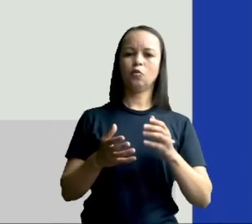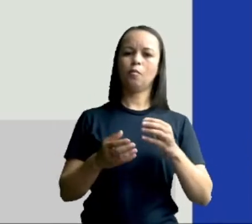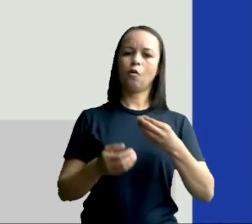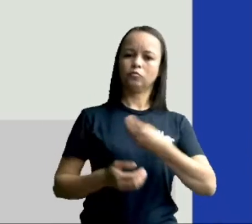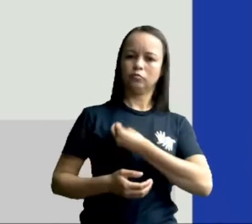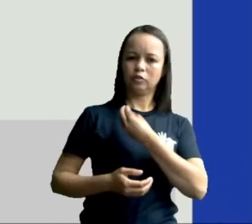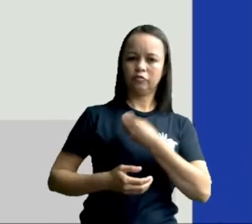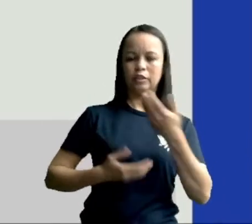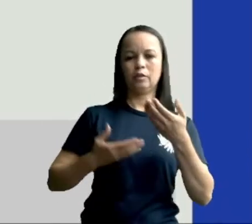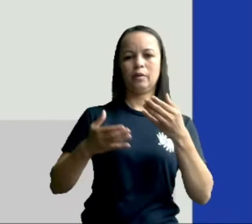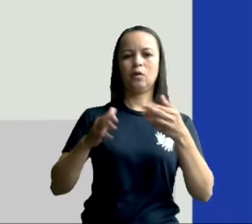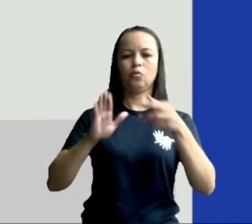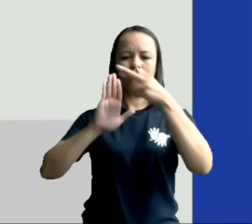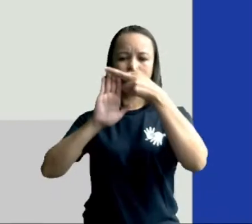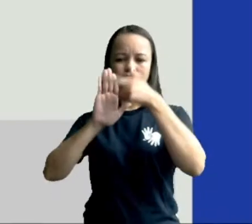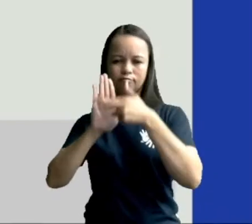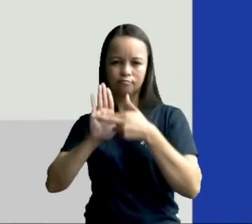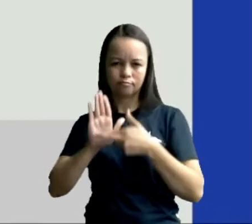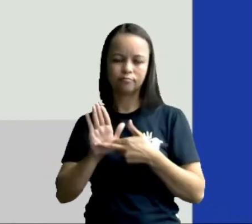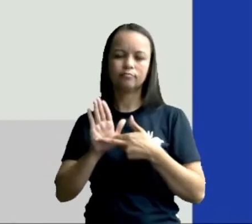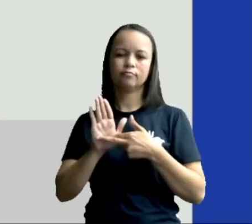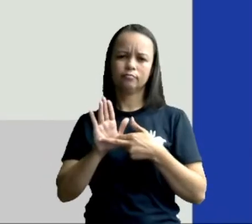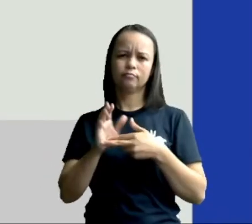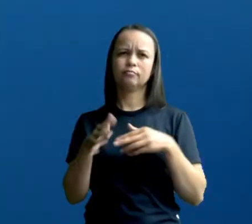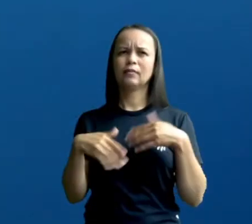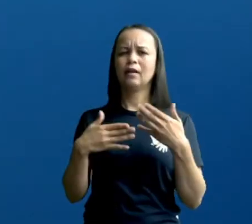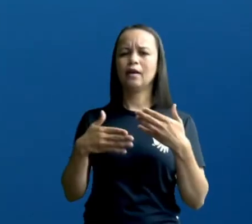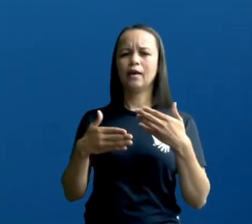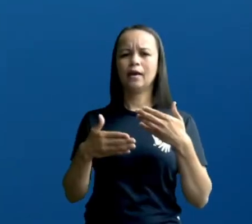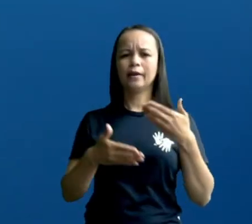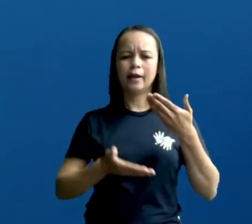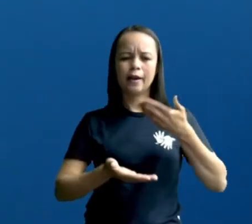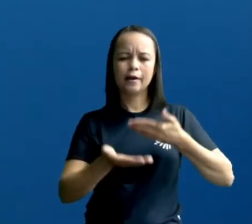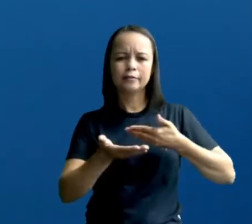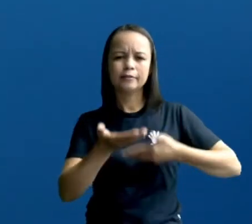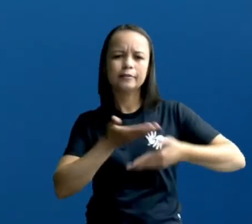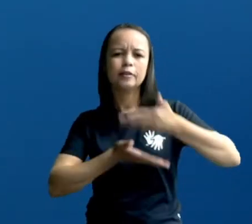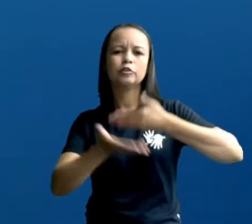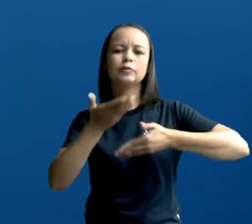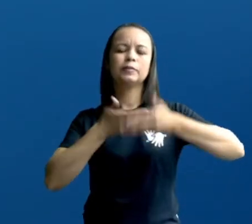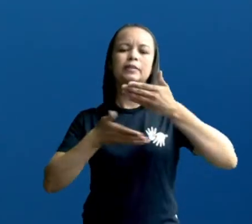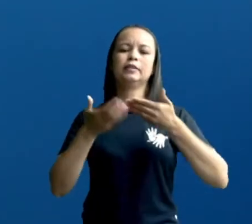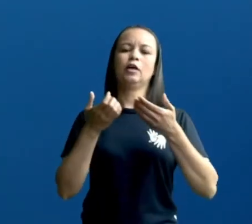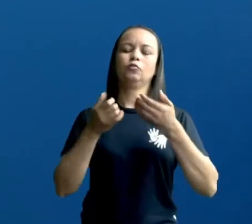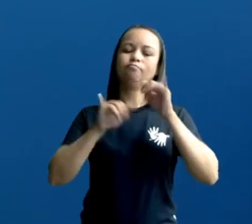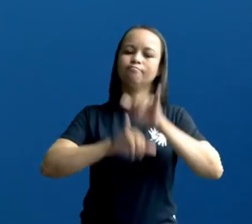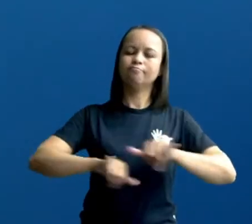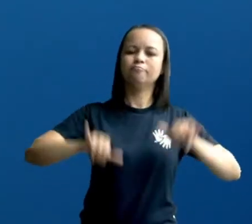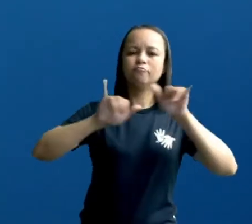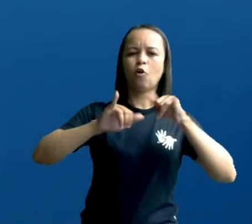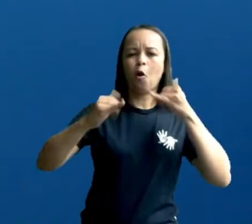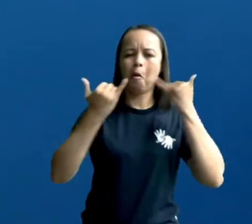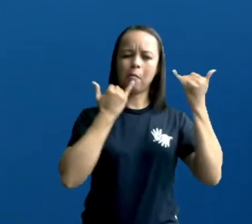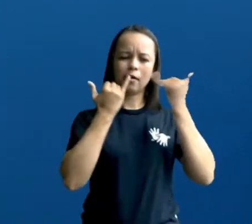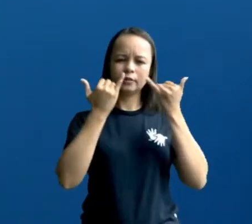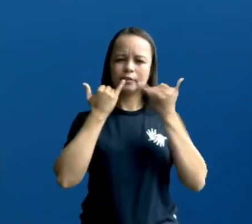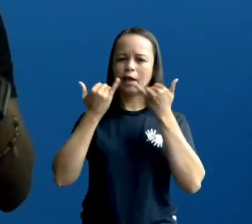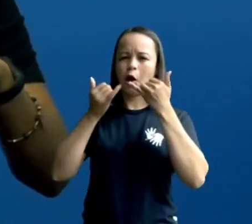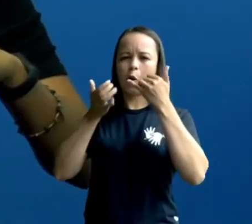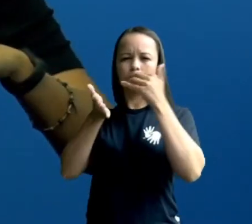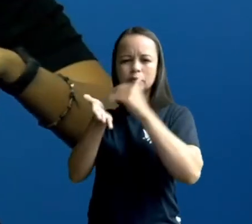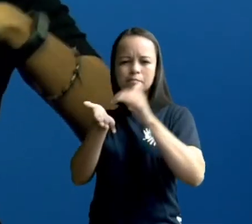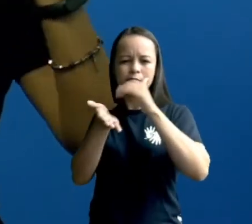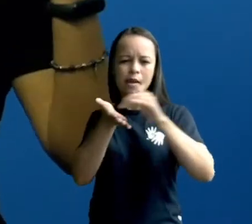de regras, certo? Ou seja, é aquela transmissão, é a transmissão de informação, de